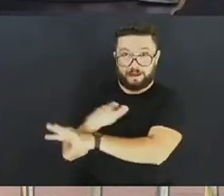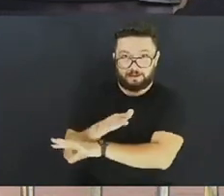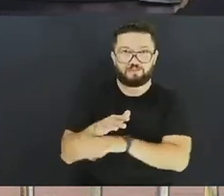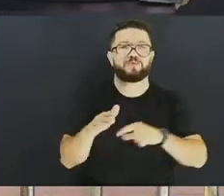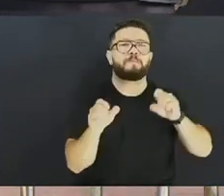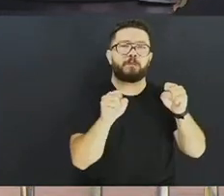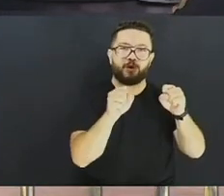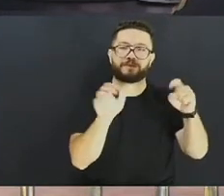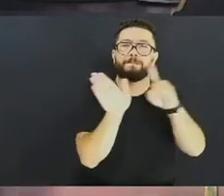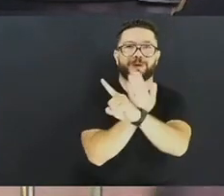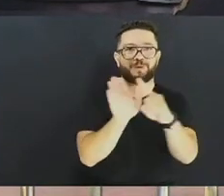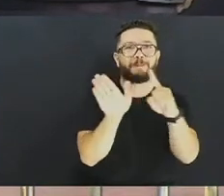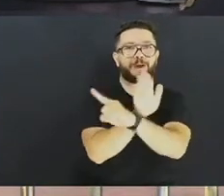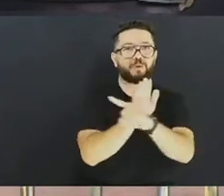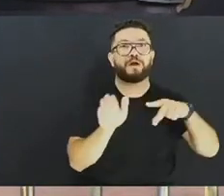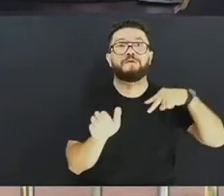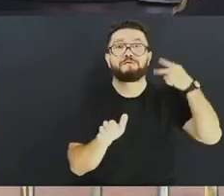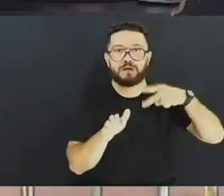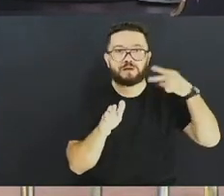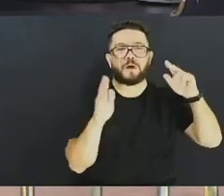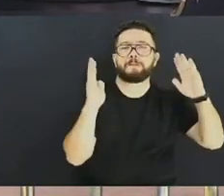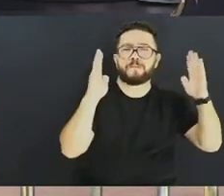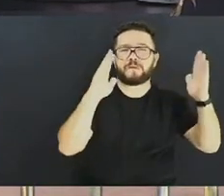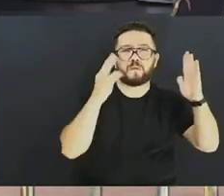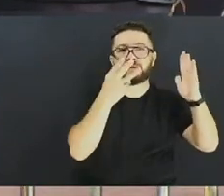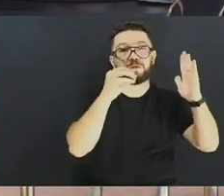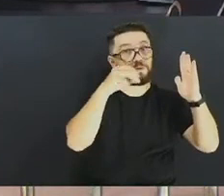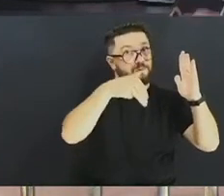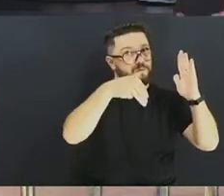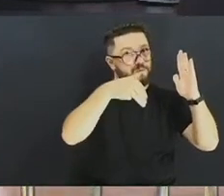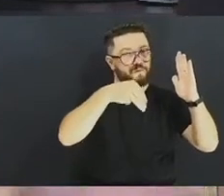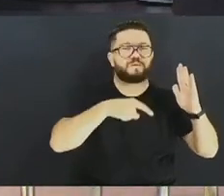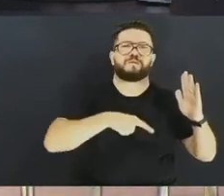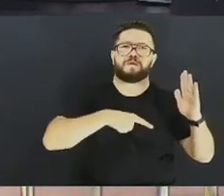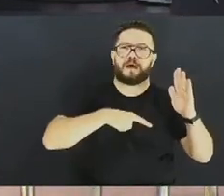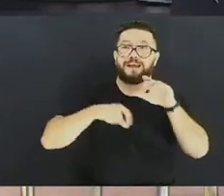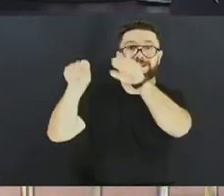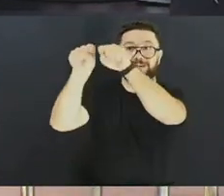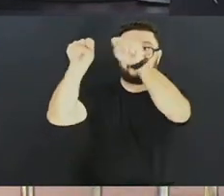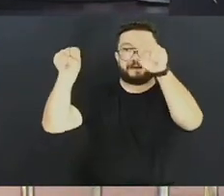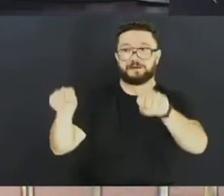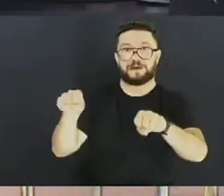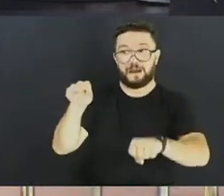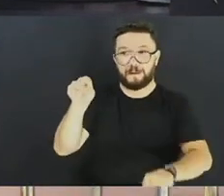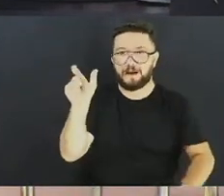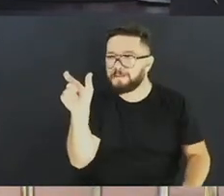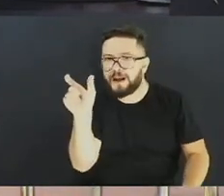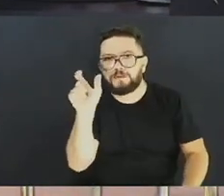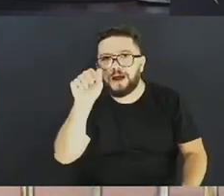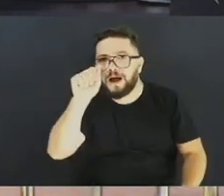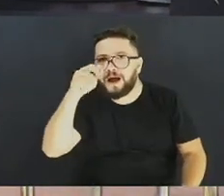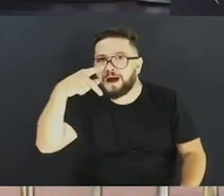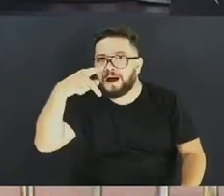vereador. As inscrições ao convidado deverão ser feitas no sistema pelo campo à parte, conforme requerimento